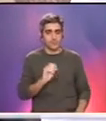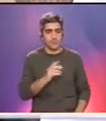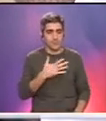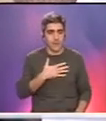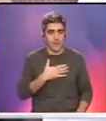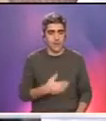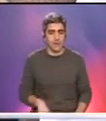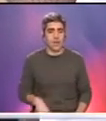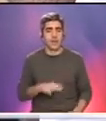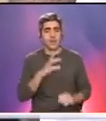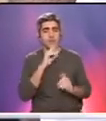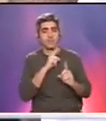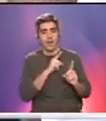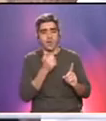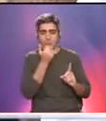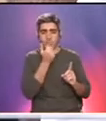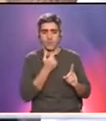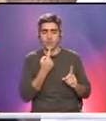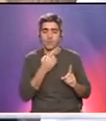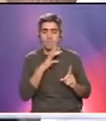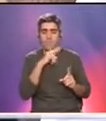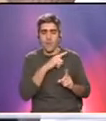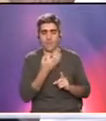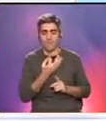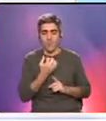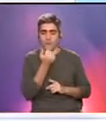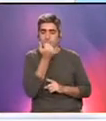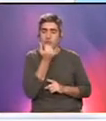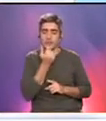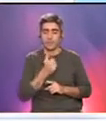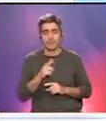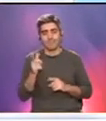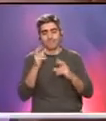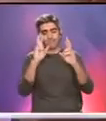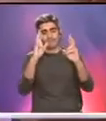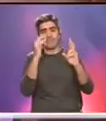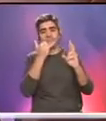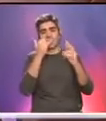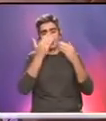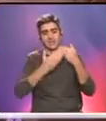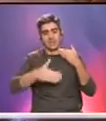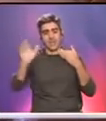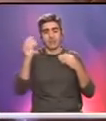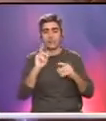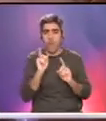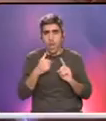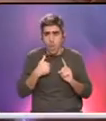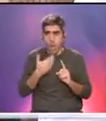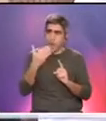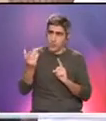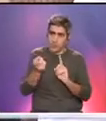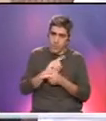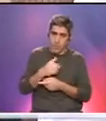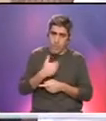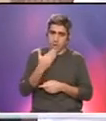mãe ficou toda contente. Mesmo. Maravilhosa. Felicidades, Filipe, tudo a correr obrigado. Bem. Não, eu tenho que agradecer também, não é? Sim.